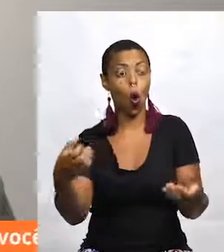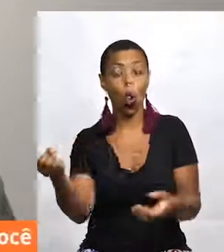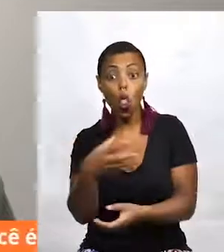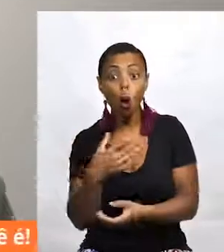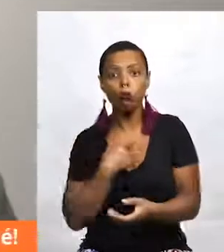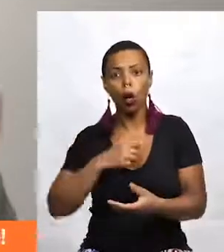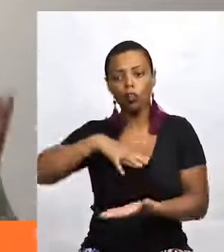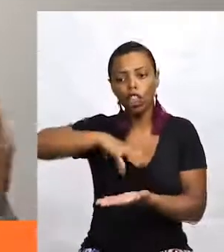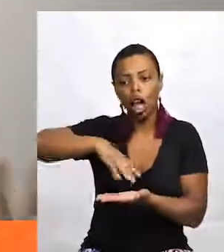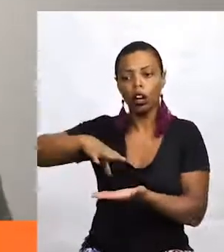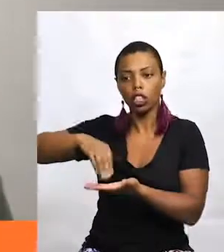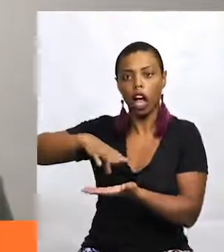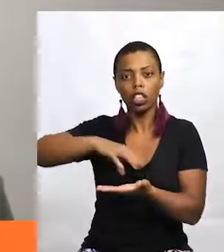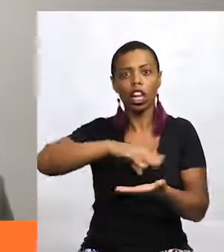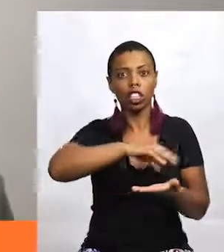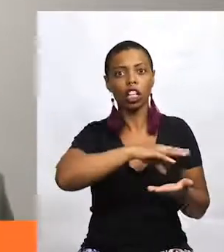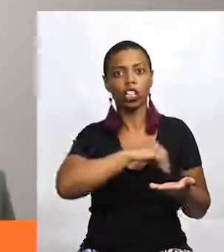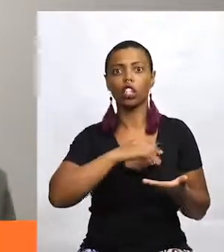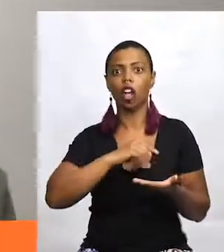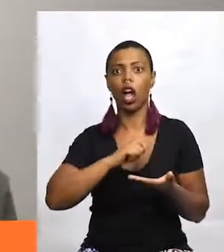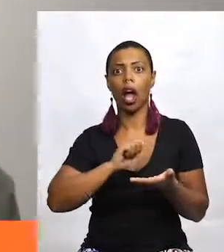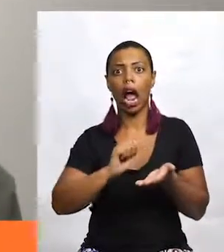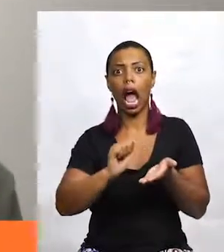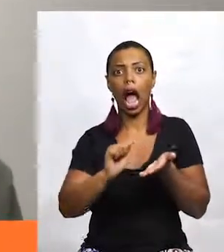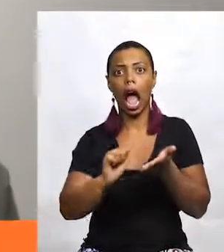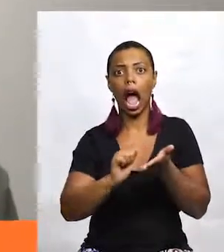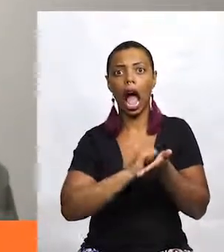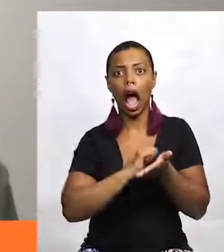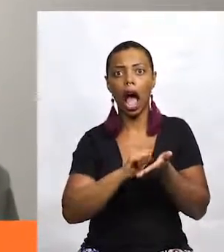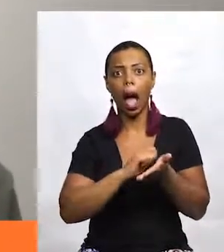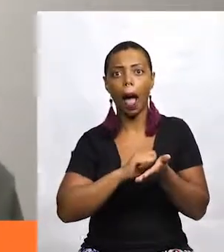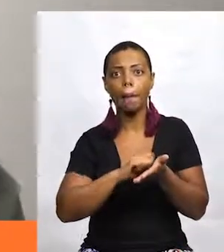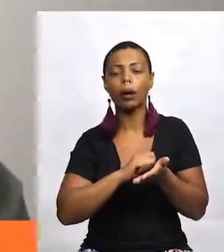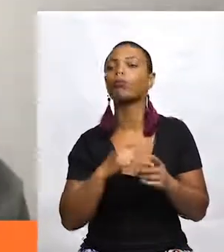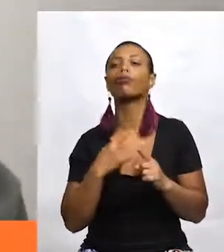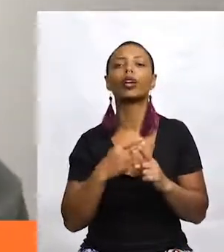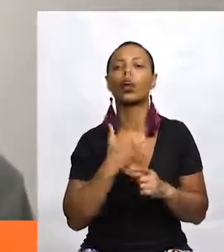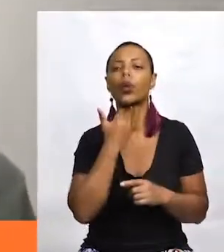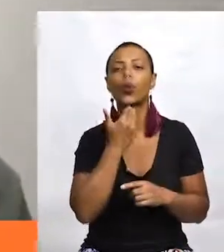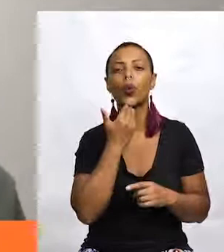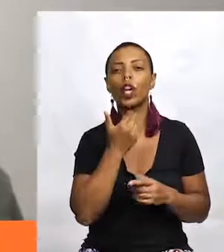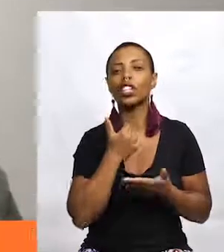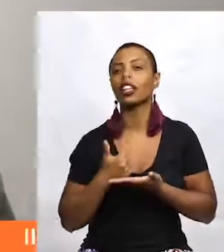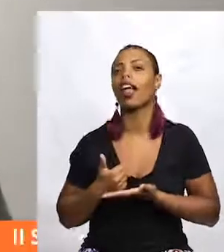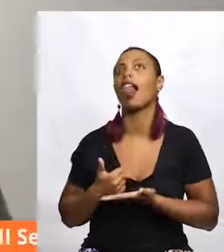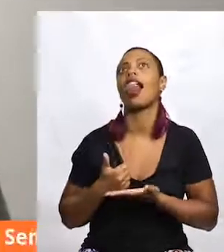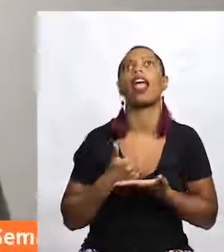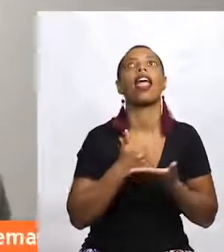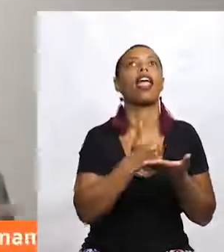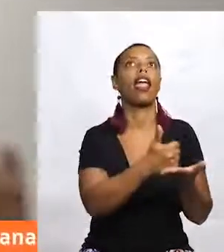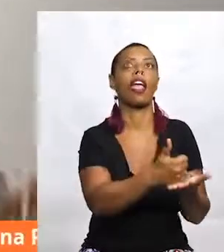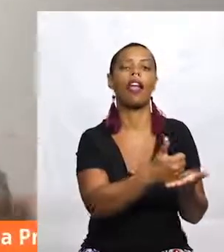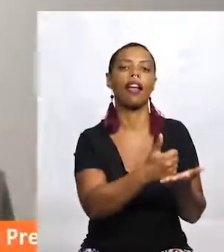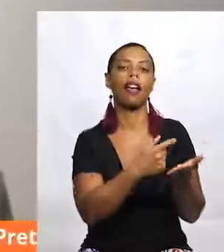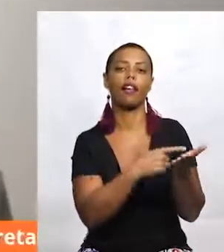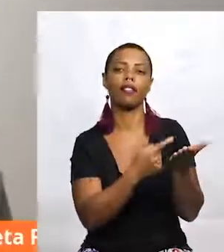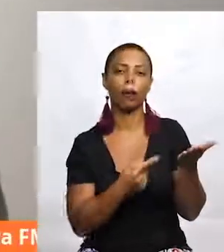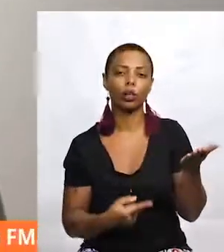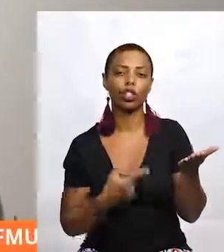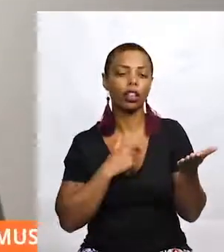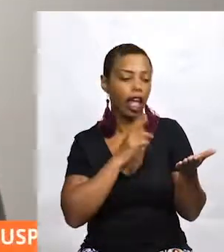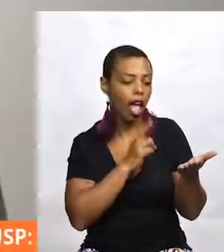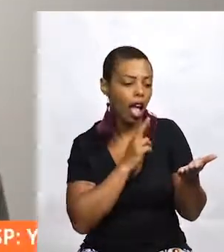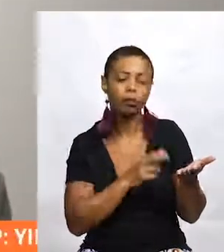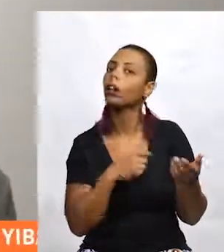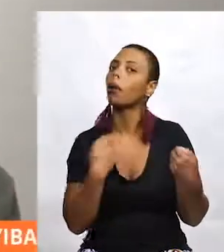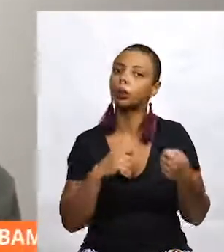tudo, né? Tinha tudo, apagava, porque não adianta você levar a apostila preenchida, né? Então, eu tinha todo esse cuidado,